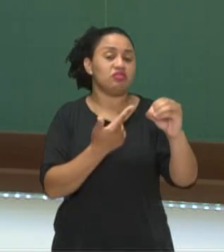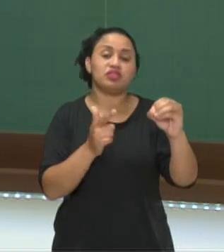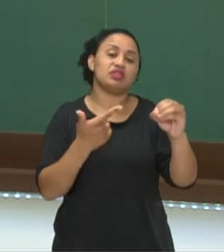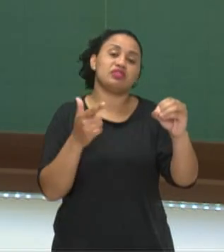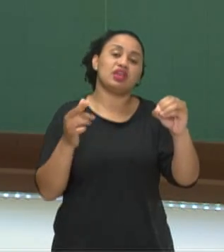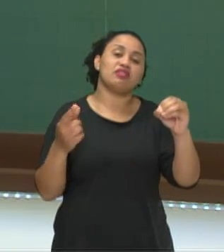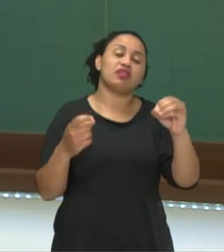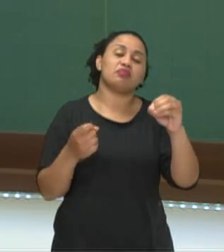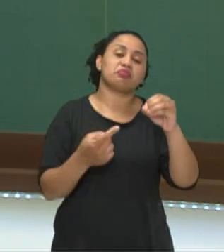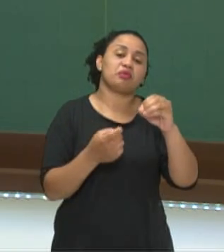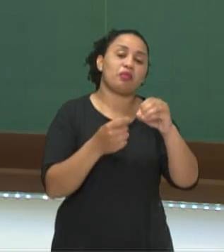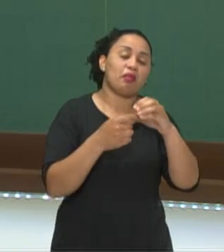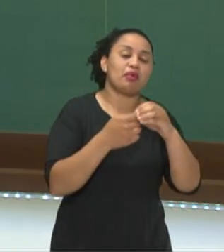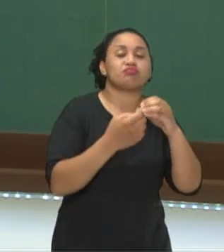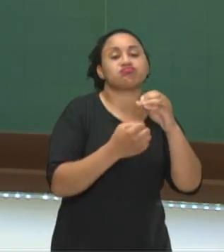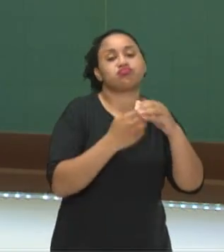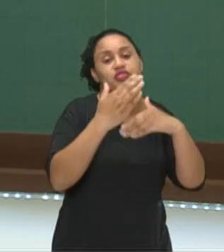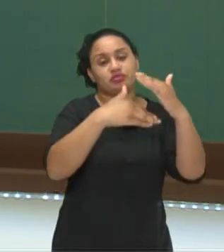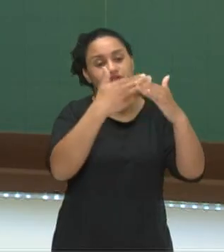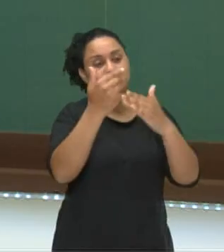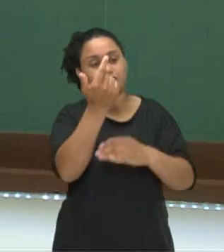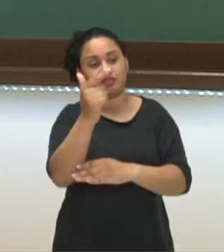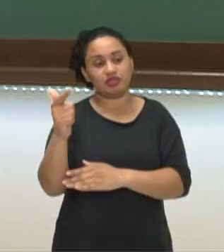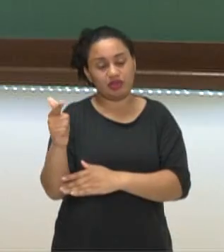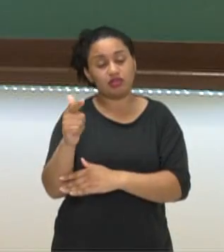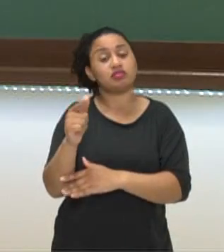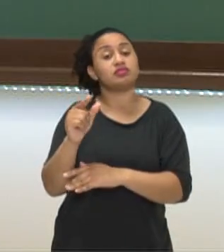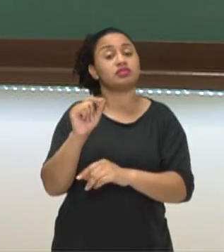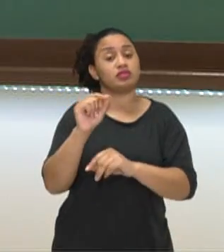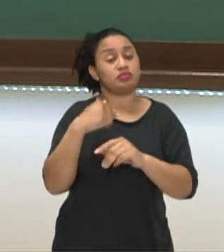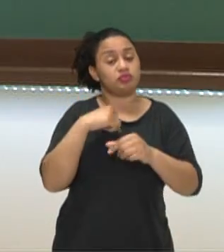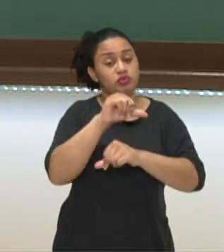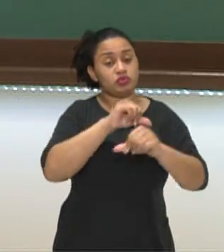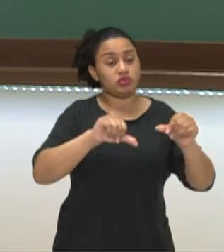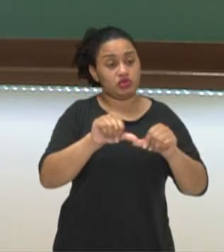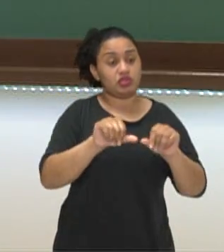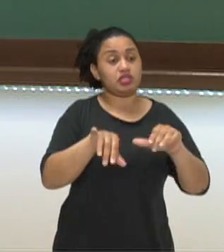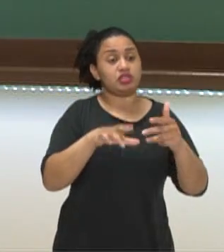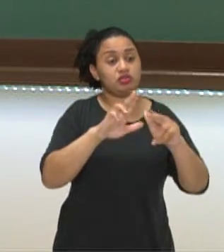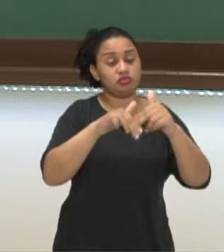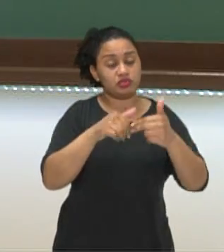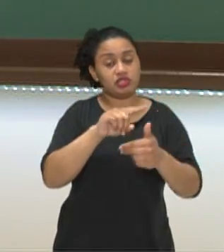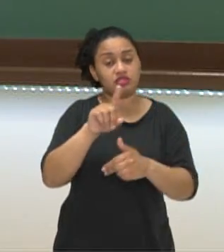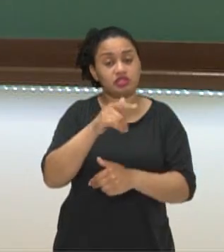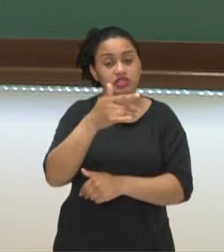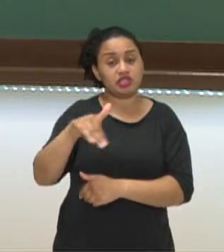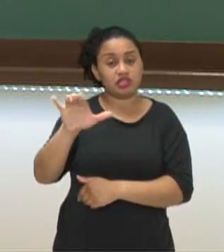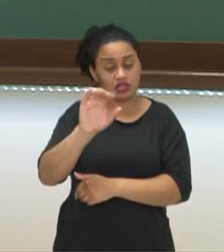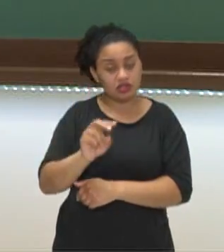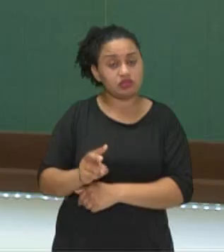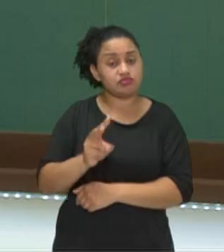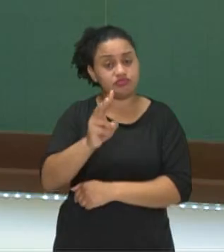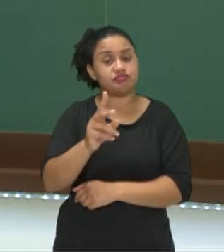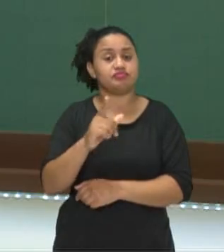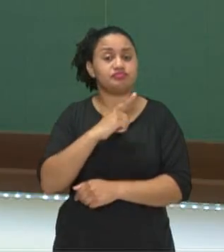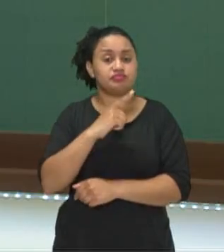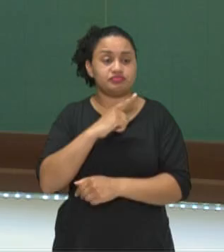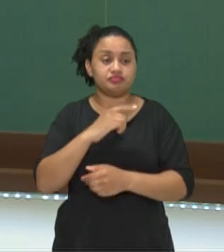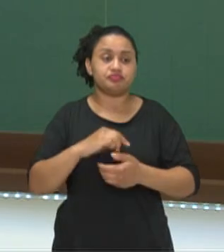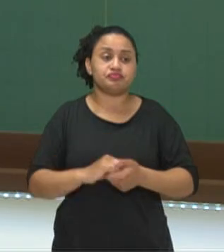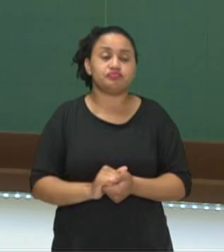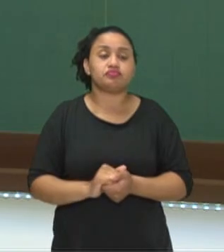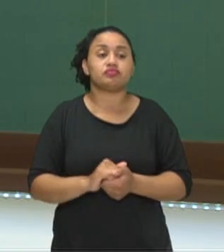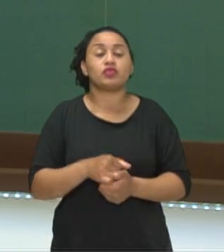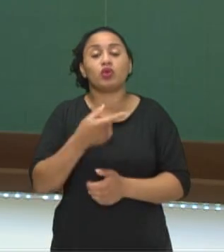aconteceu reprodução assexuada. Não teve partilhamento de genes, como acontece na reprodução sexuada.